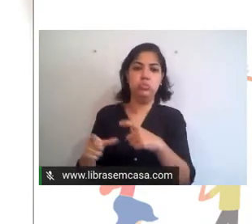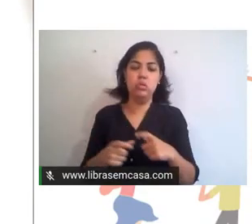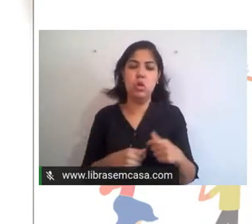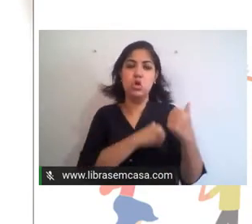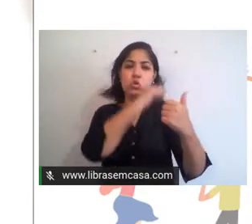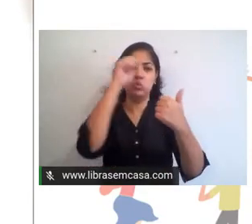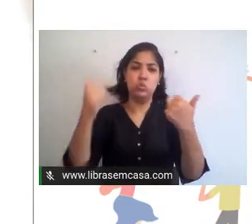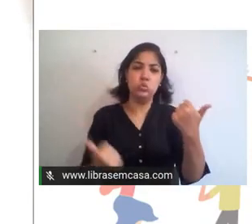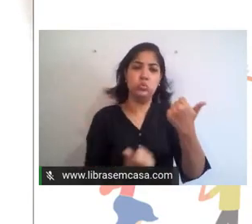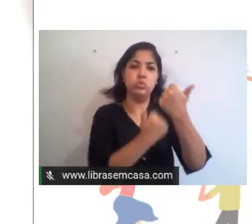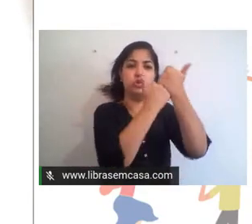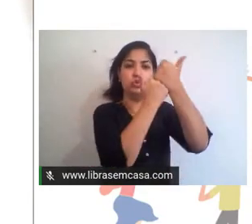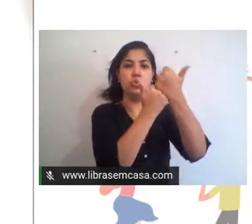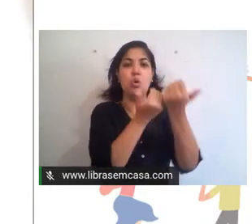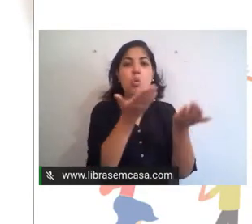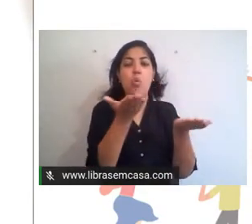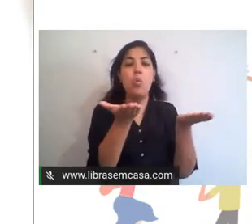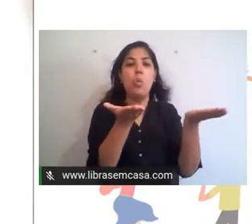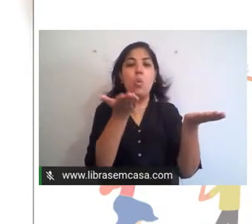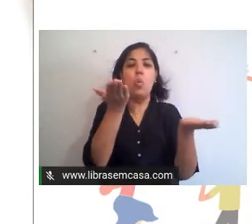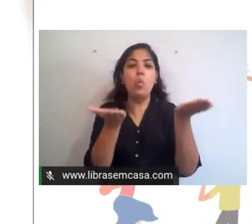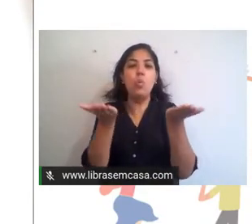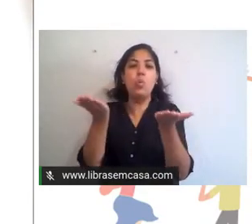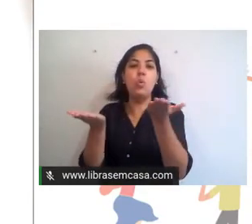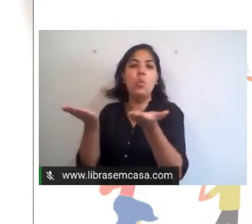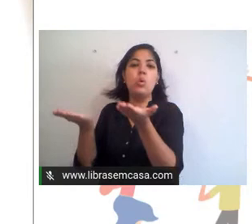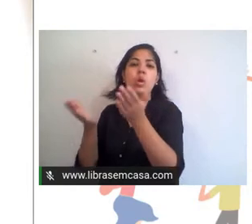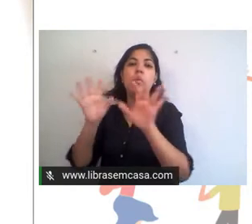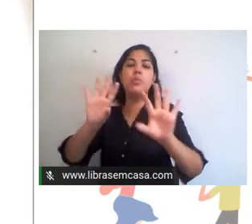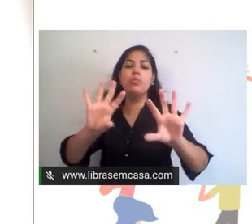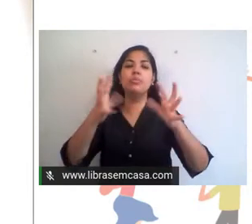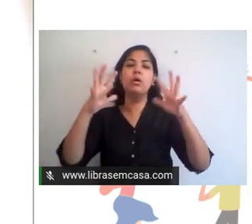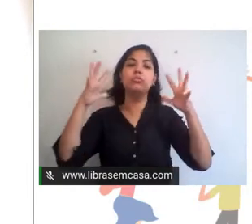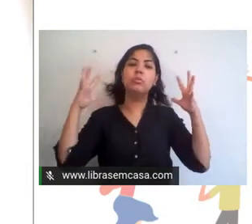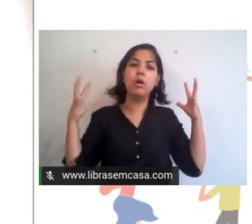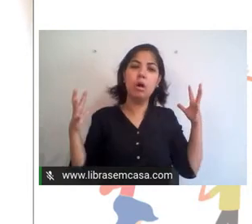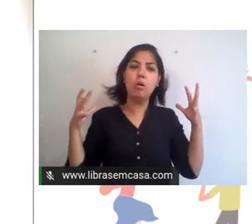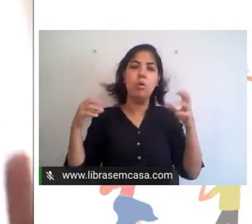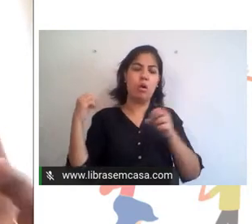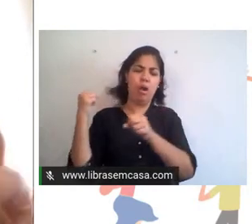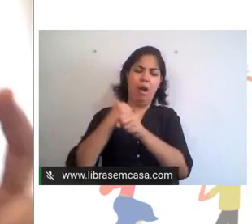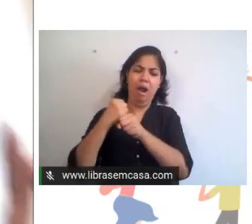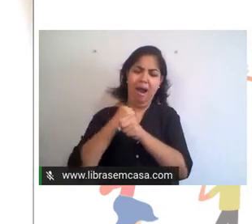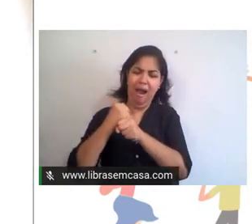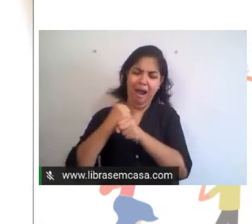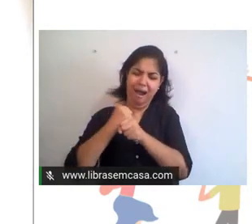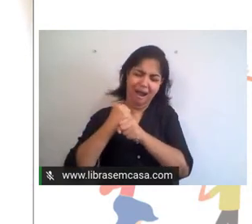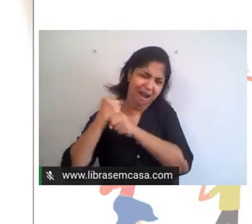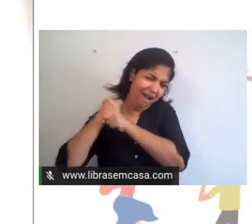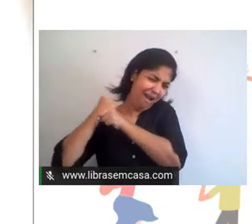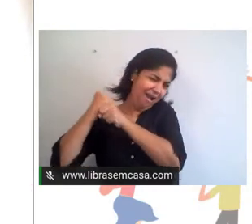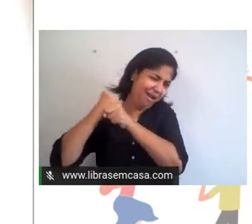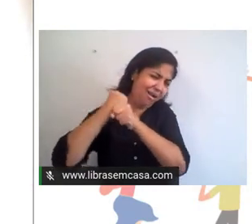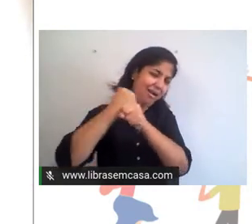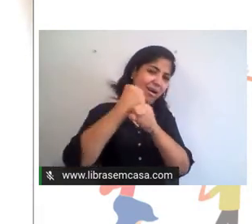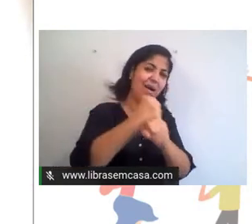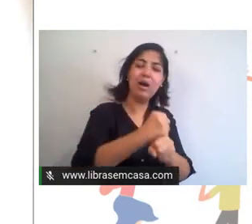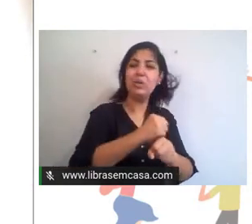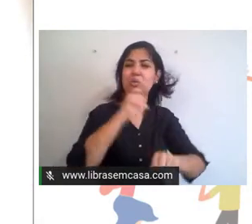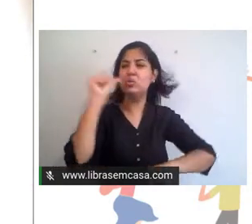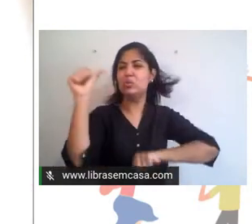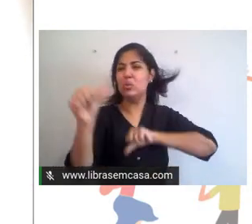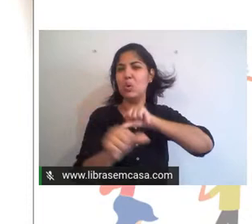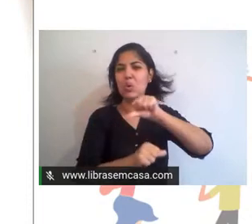todo o equilíbrio natural que existia e que foi construído em milhões de anos por um modelo artificial, né,